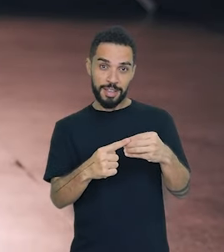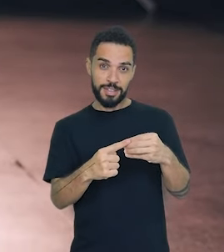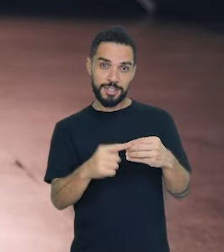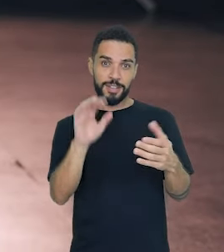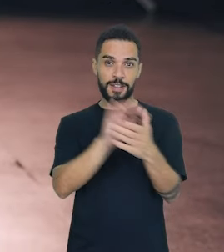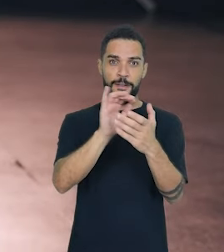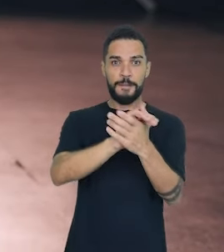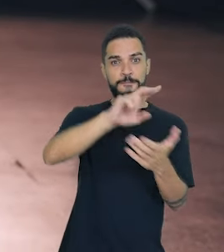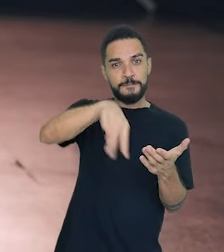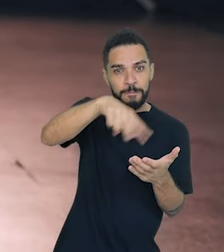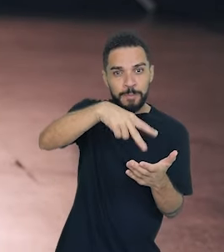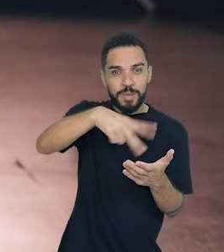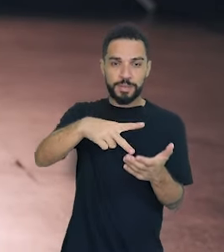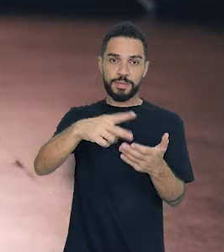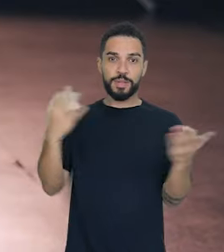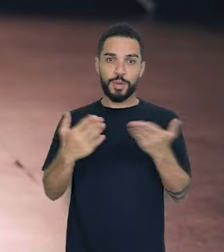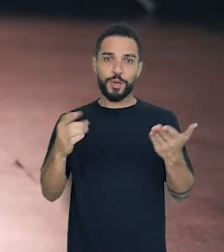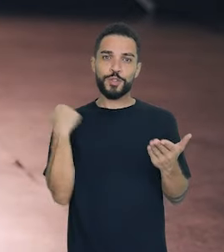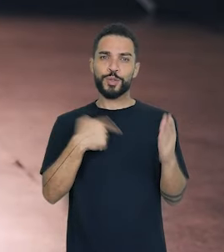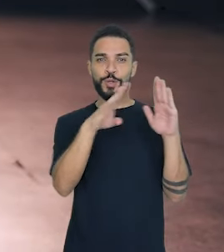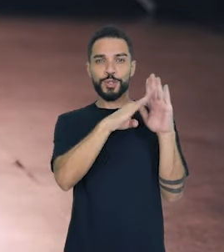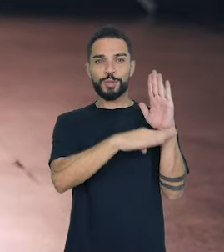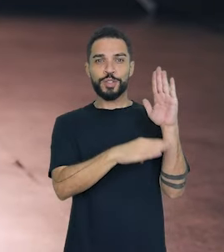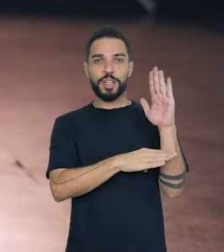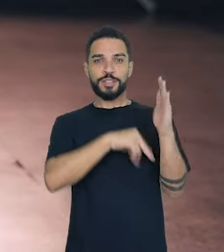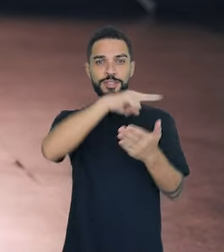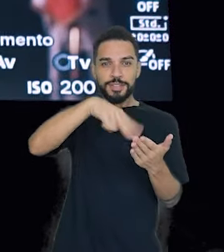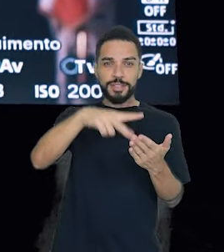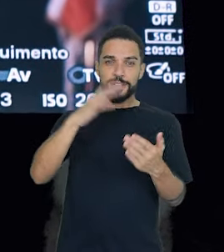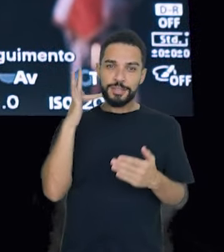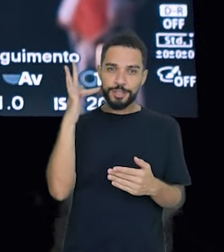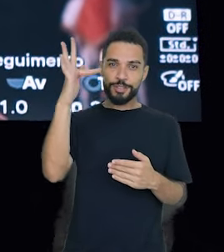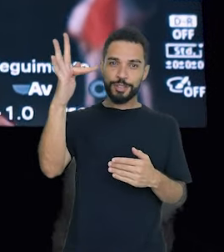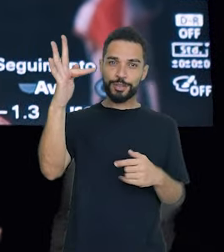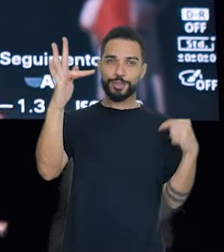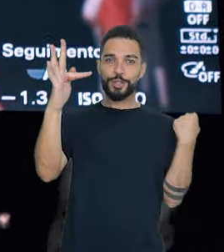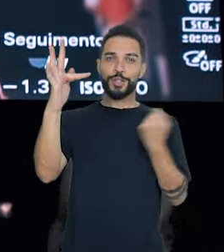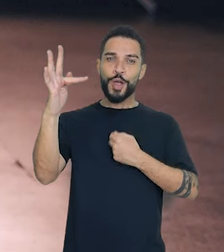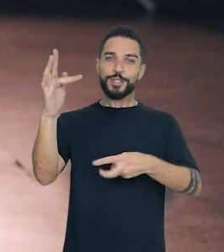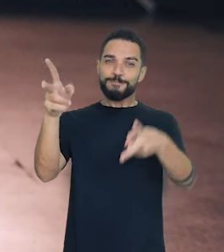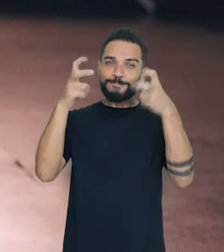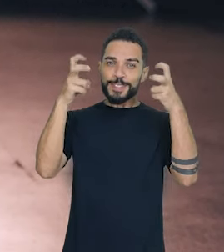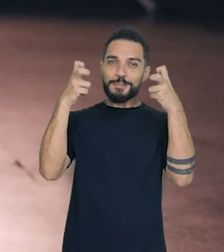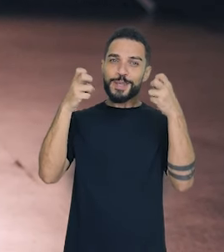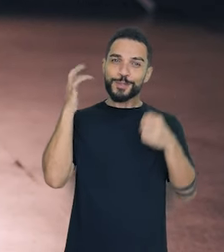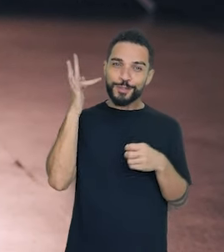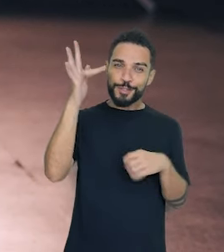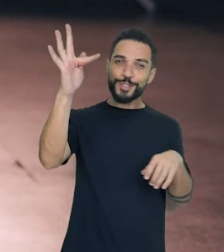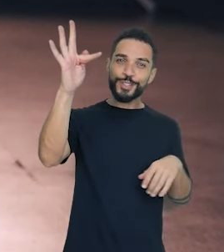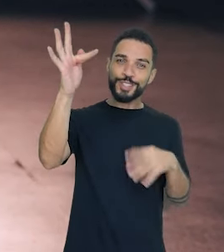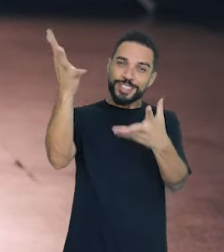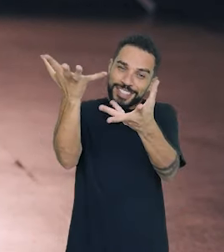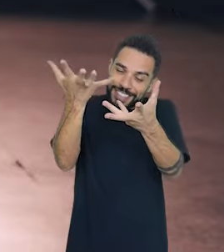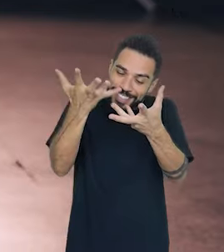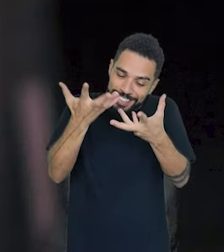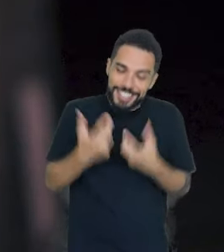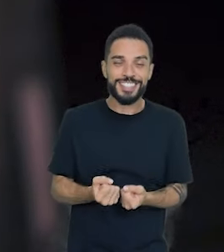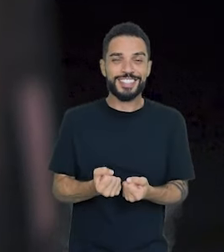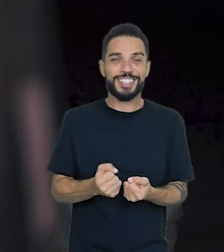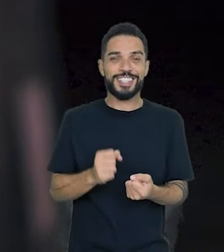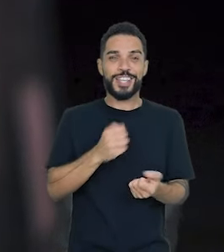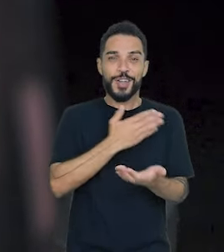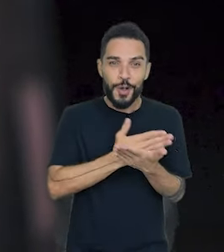proposta do Bailando para o Futuro, a gente está vendo reviver Mestre Sala e Porta Bandeira e ressurgir novos casais de